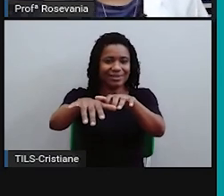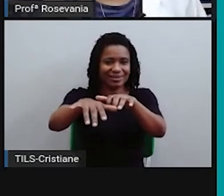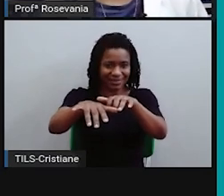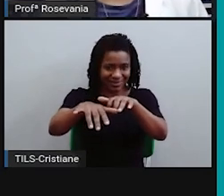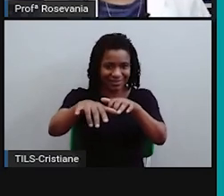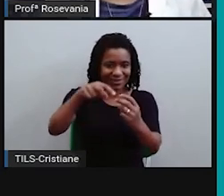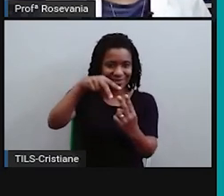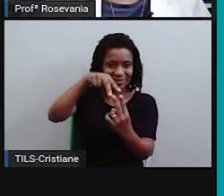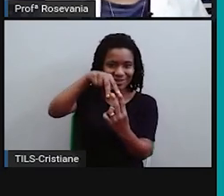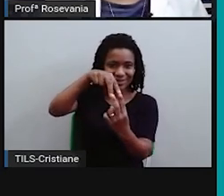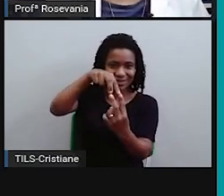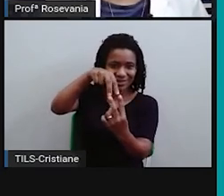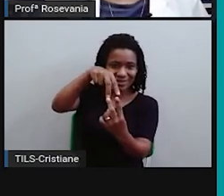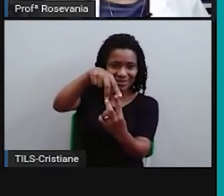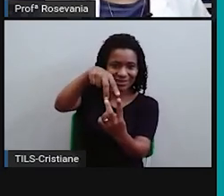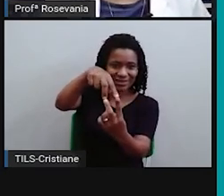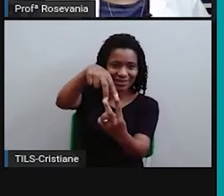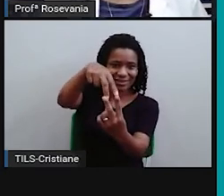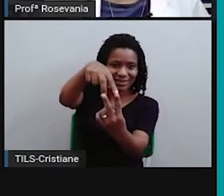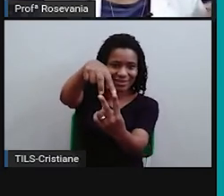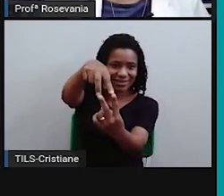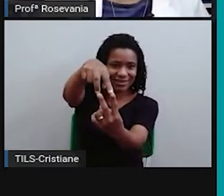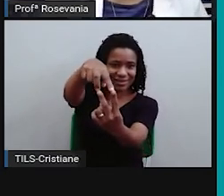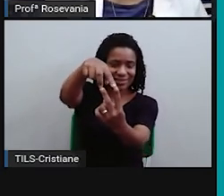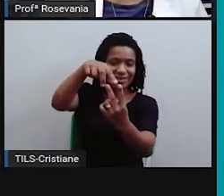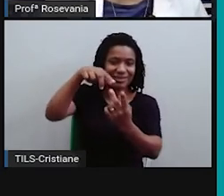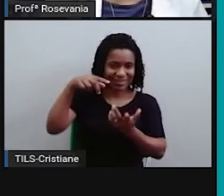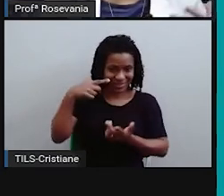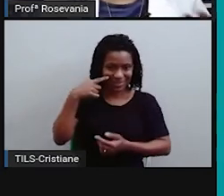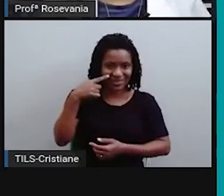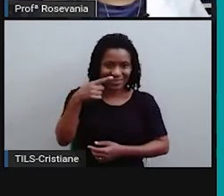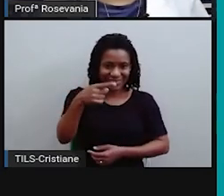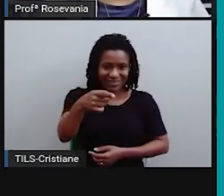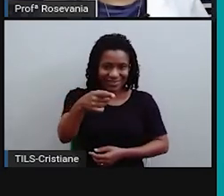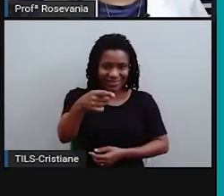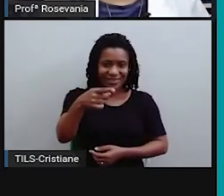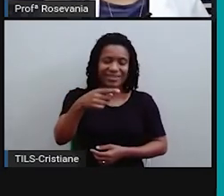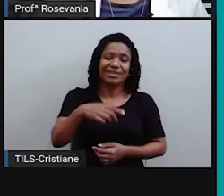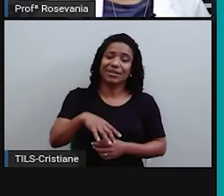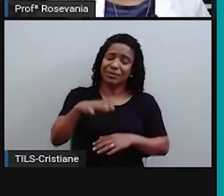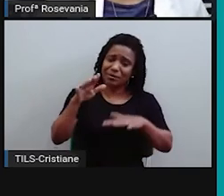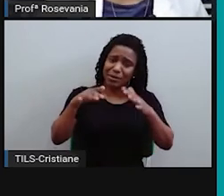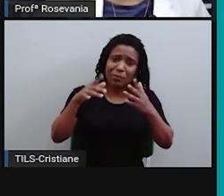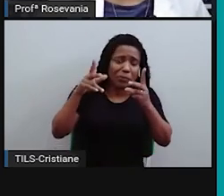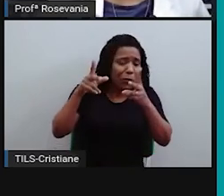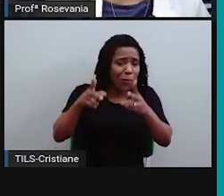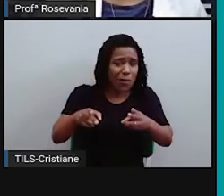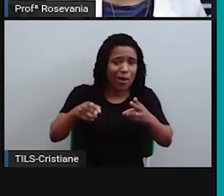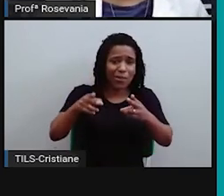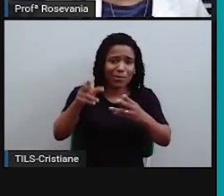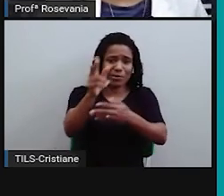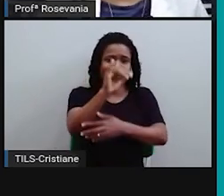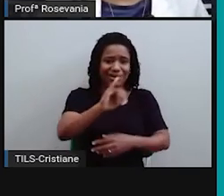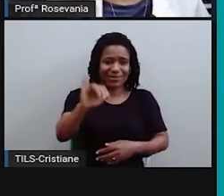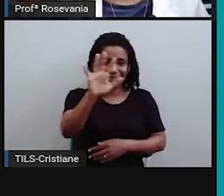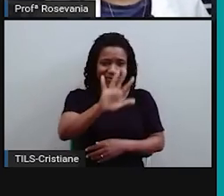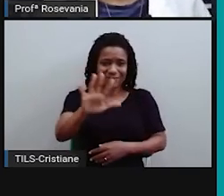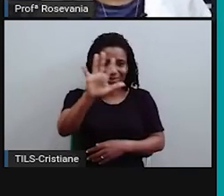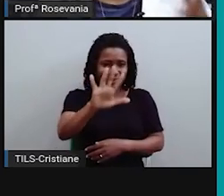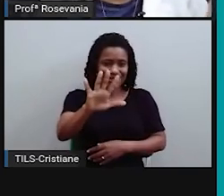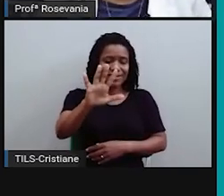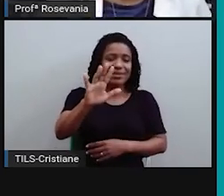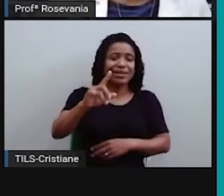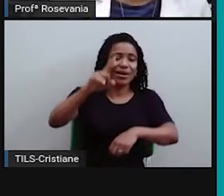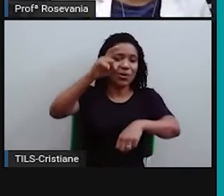é o mesmo lugar, não é a mesma praia? É, mas a estação, a hora do dia, né, tá totalmente diferente. Até o início